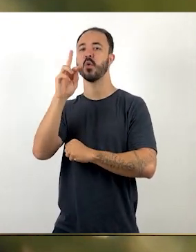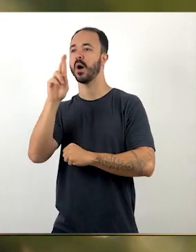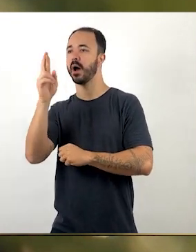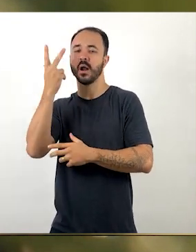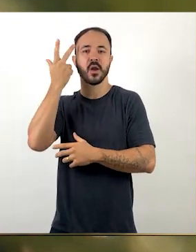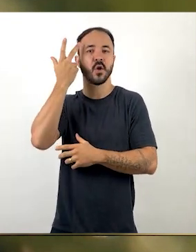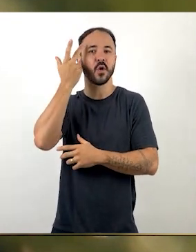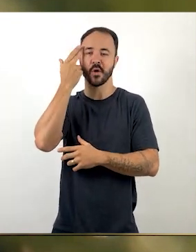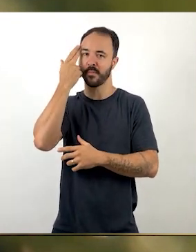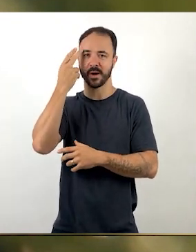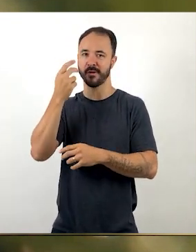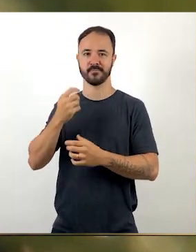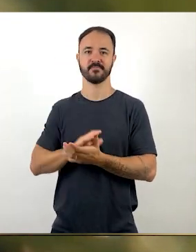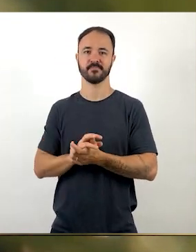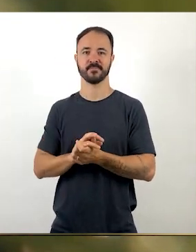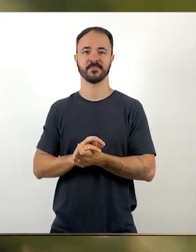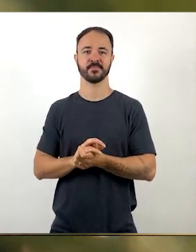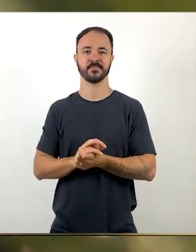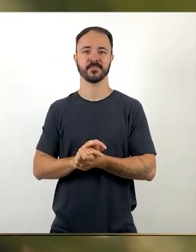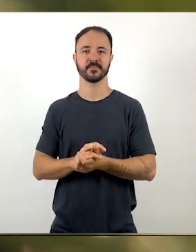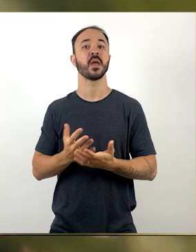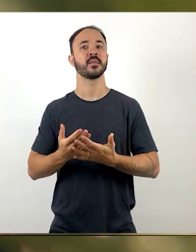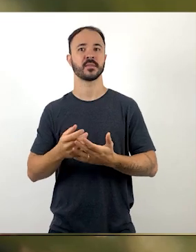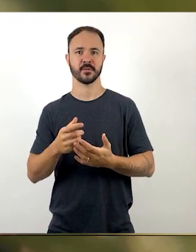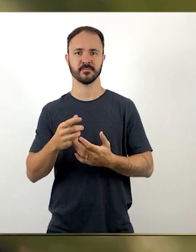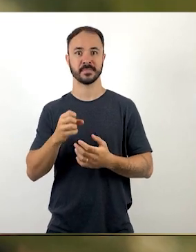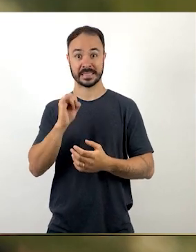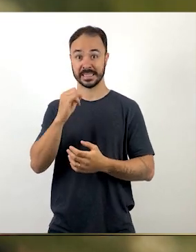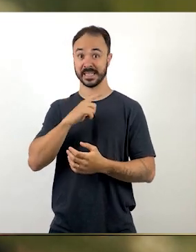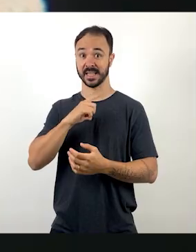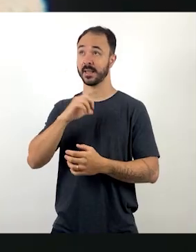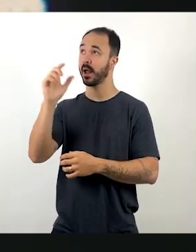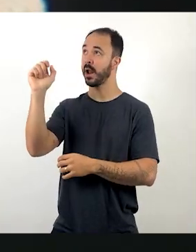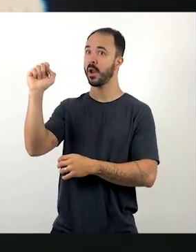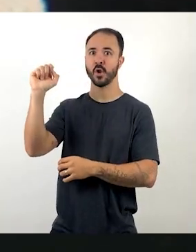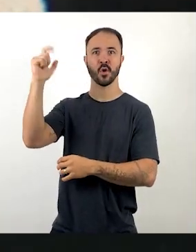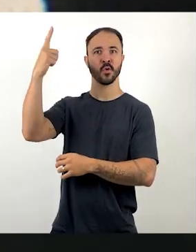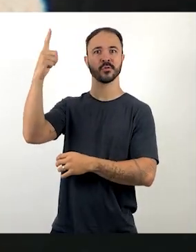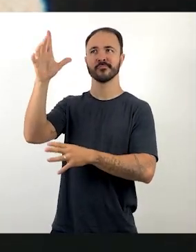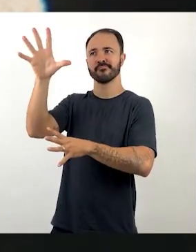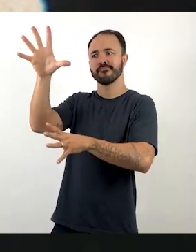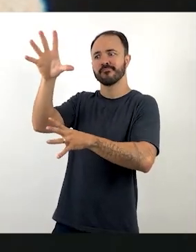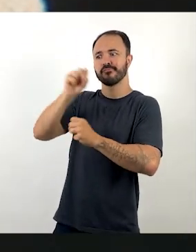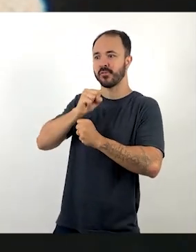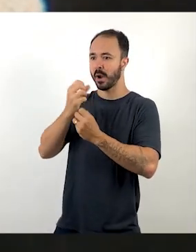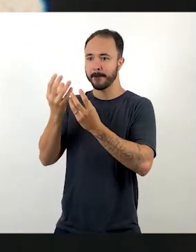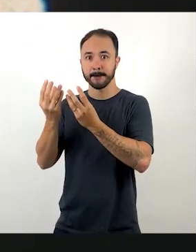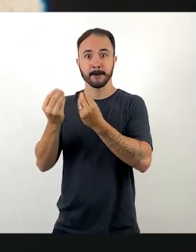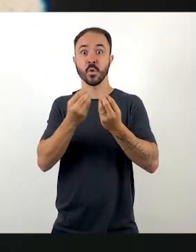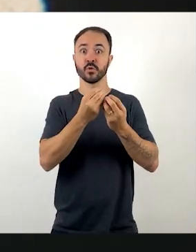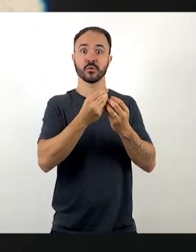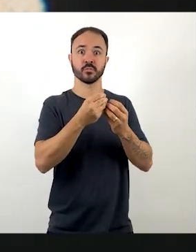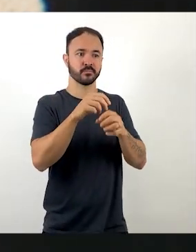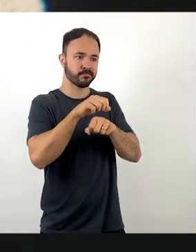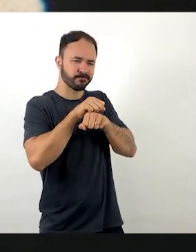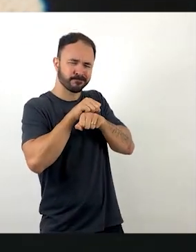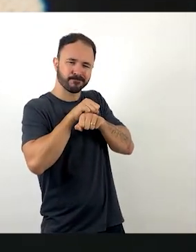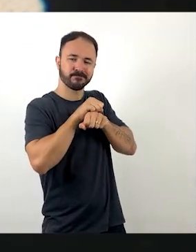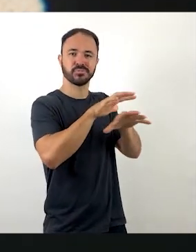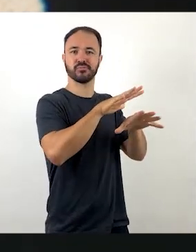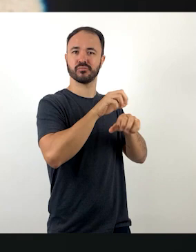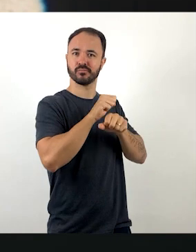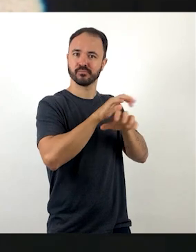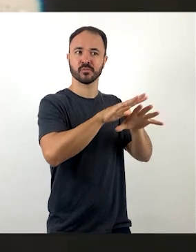proteção responsável por liberar o excesso de energia fotoquímica e então proteger as folhas das plantas